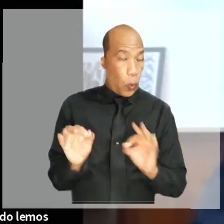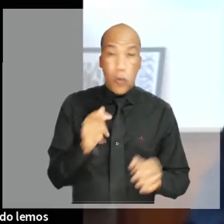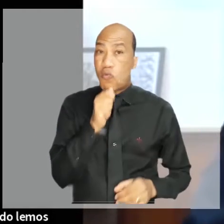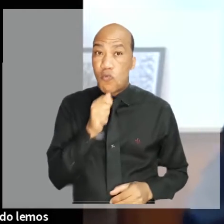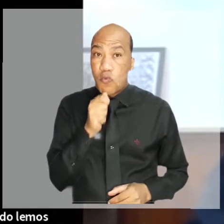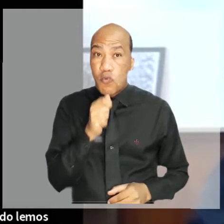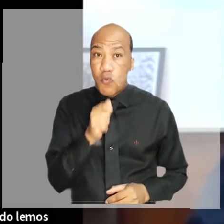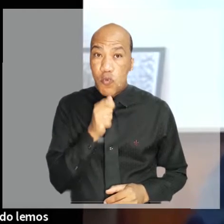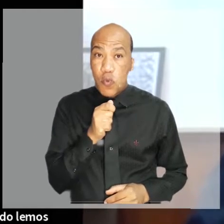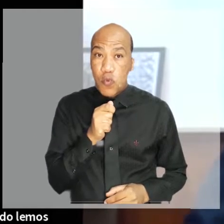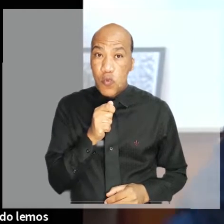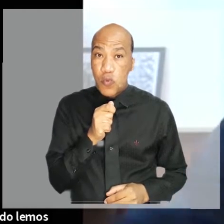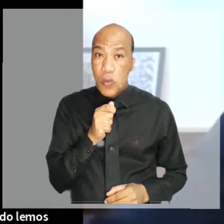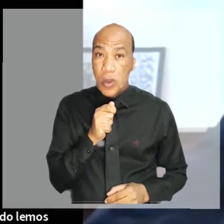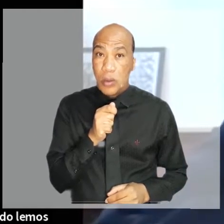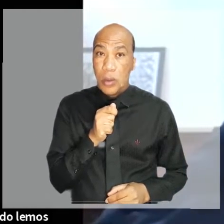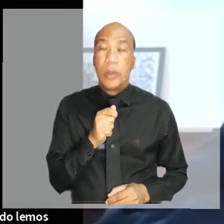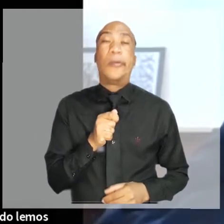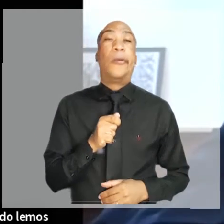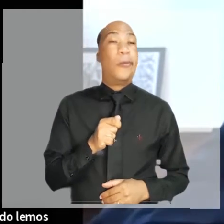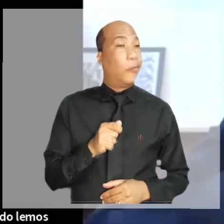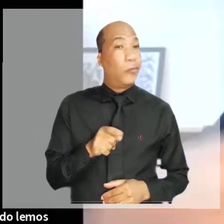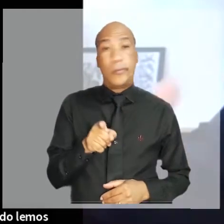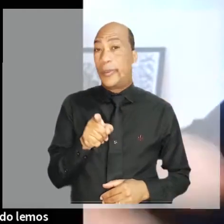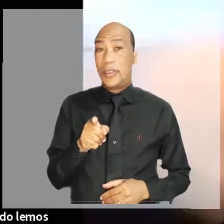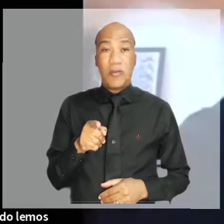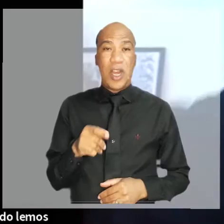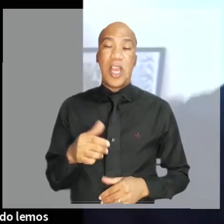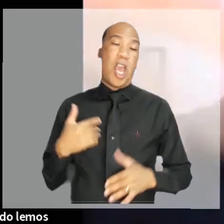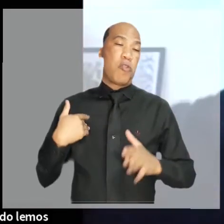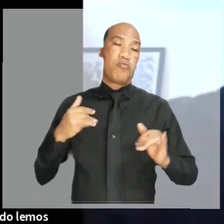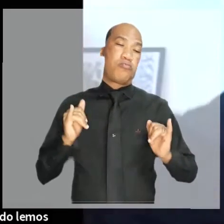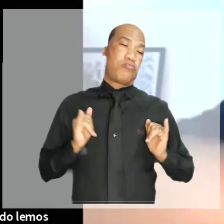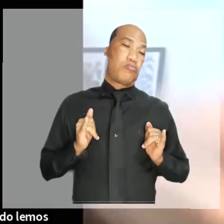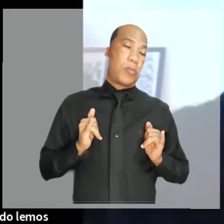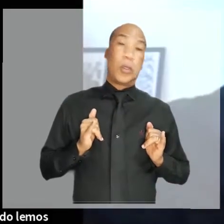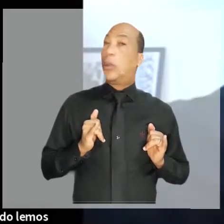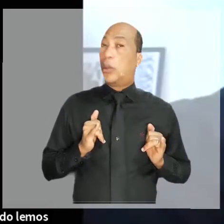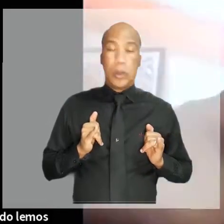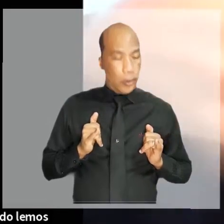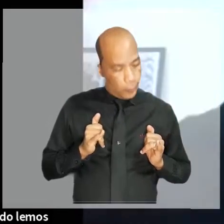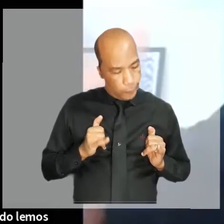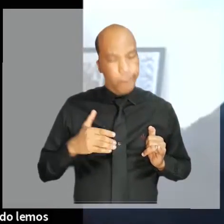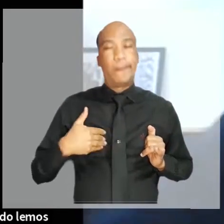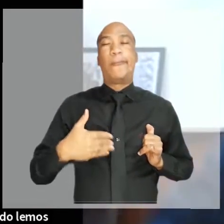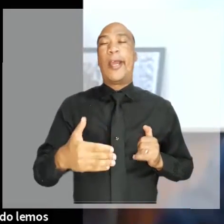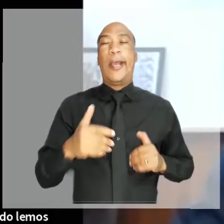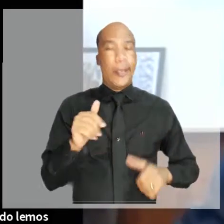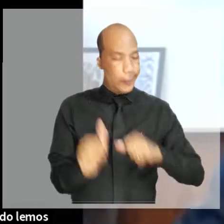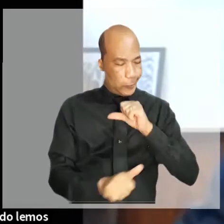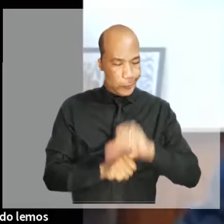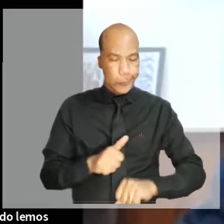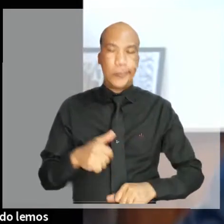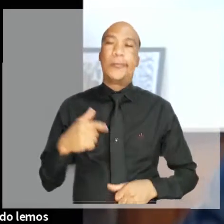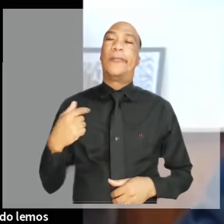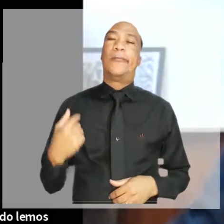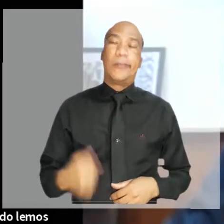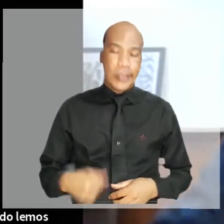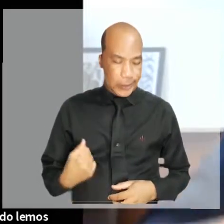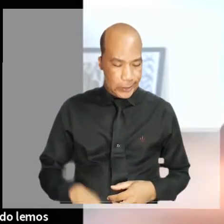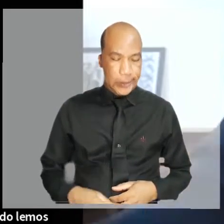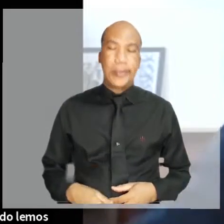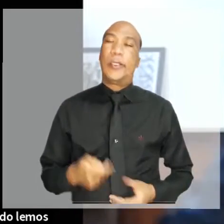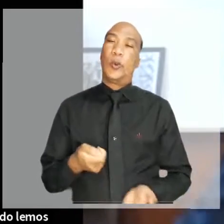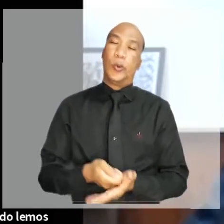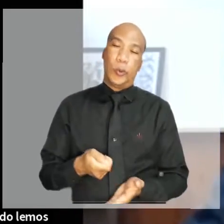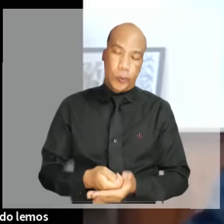acontecer, você entendeu? Você pode não fazer nada, que aos pouquinhos, nas pontas, você vai ter que ir migrando para o digital,